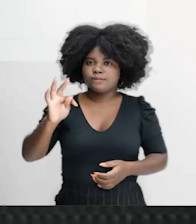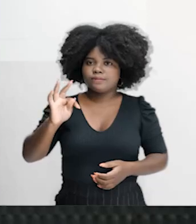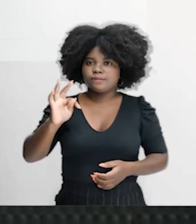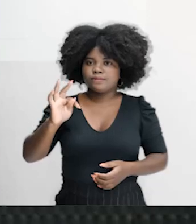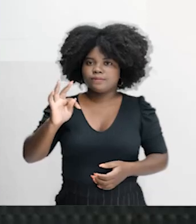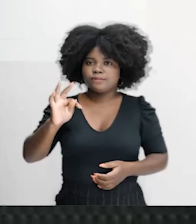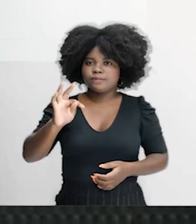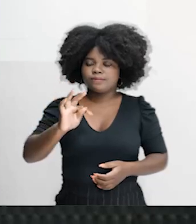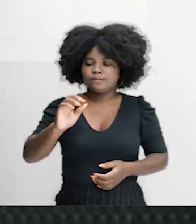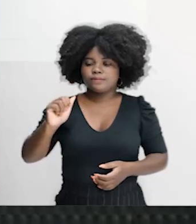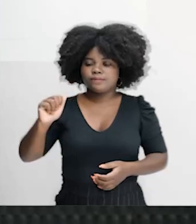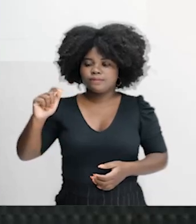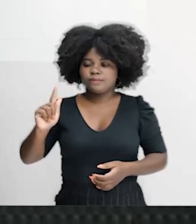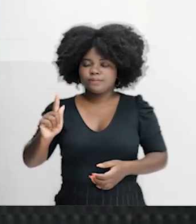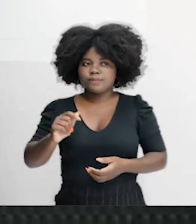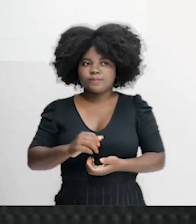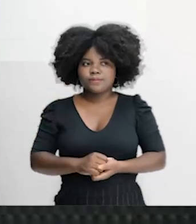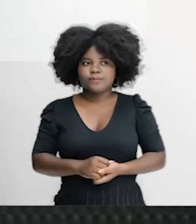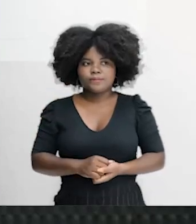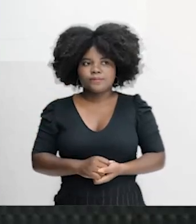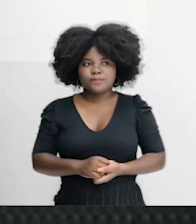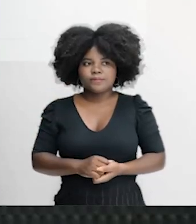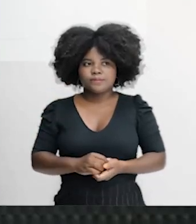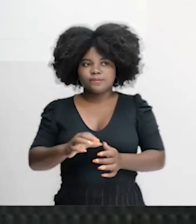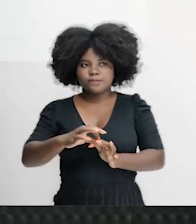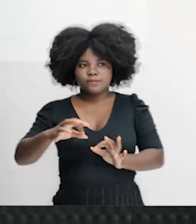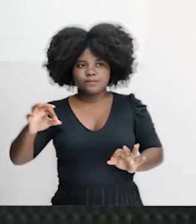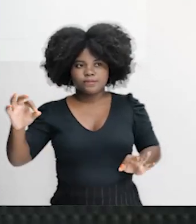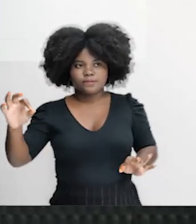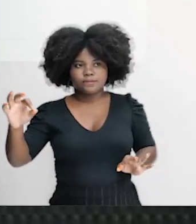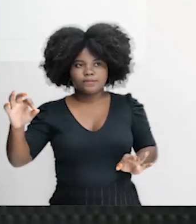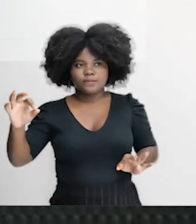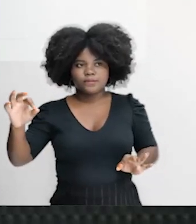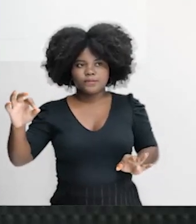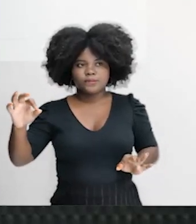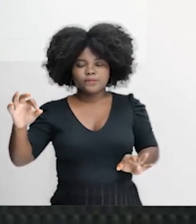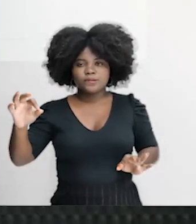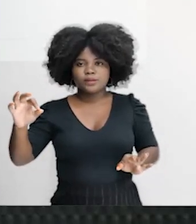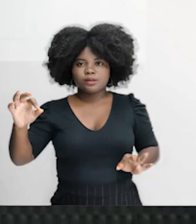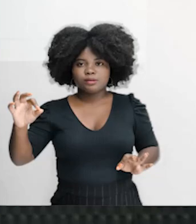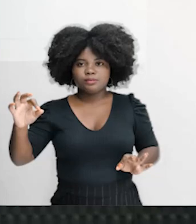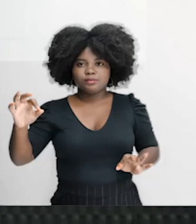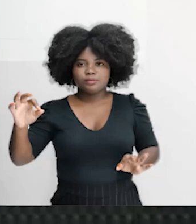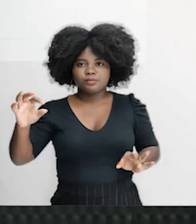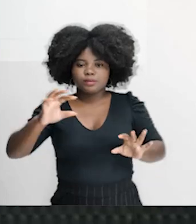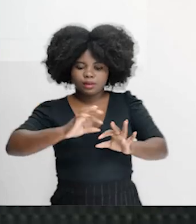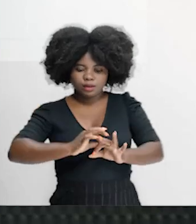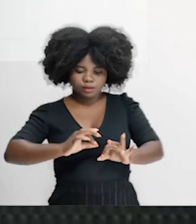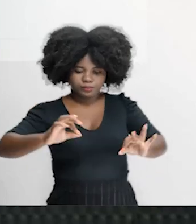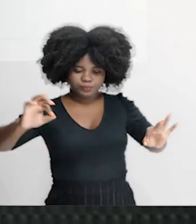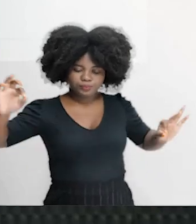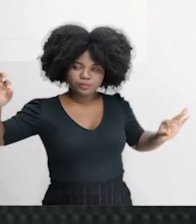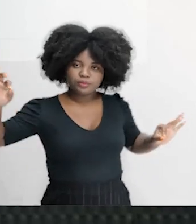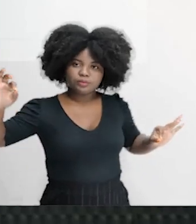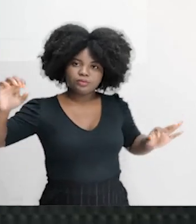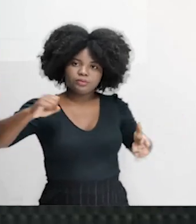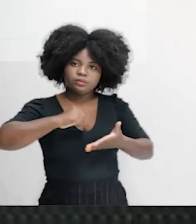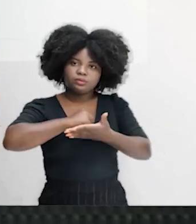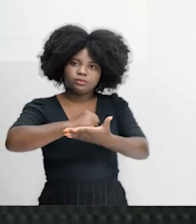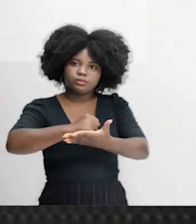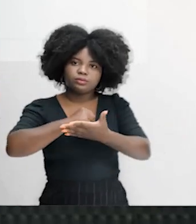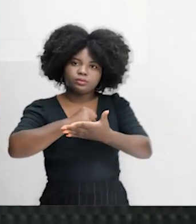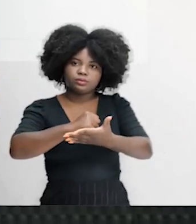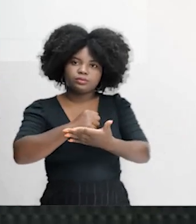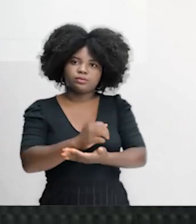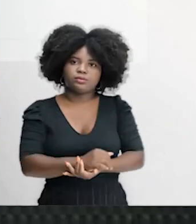fazer o quê, ó? Bem aqui, ó, você vai traçar aqui uma reta auxiliar, pode ser tracejada, ó. Certo? Bonitinho